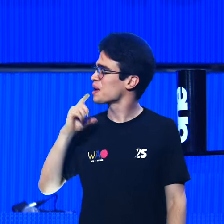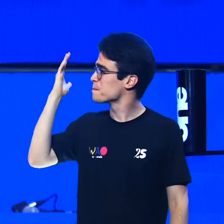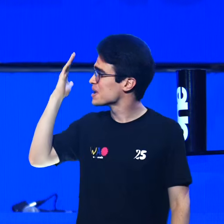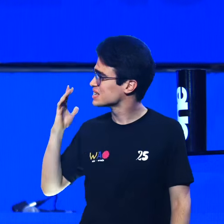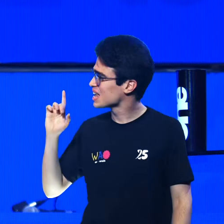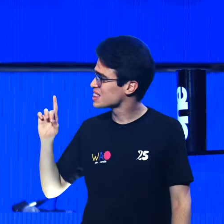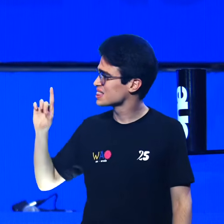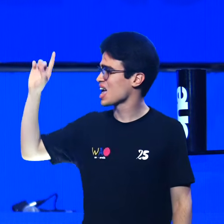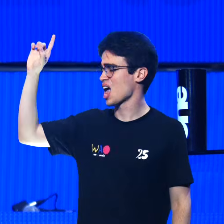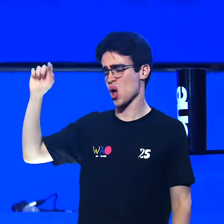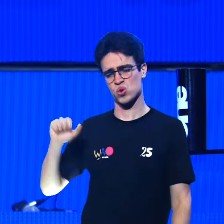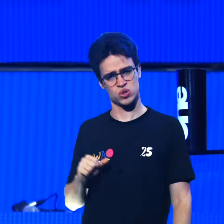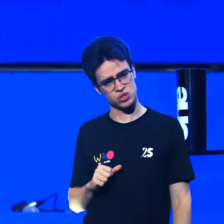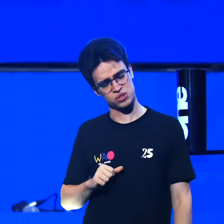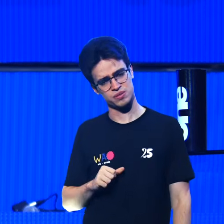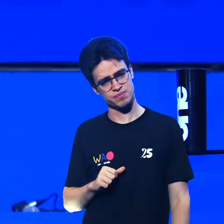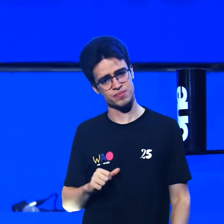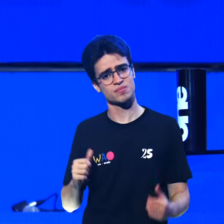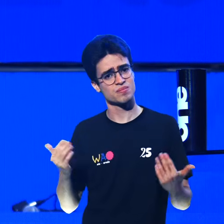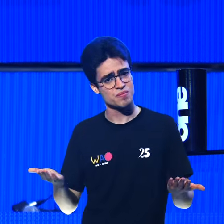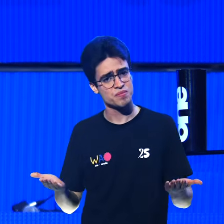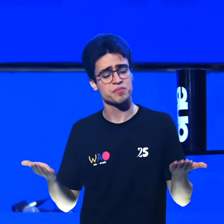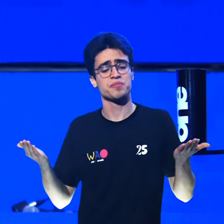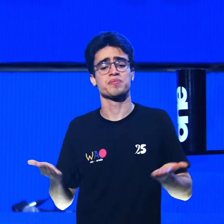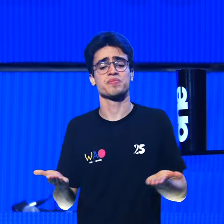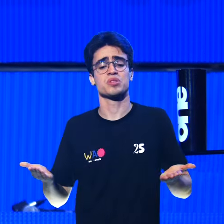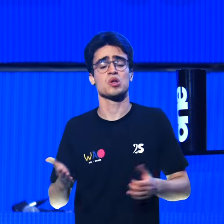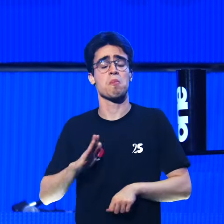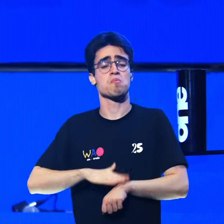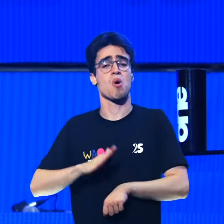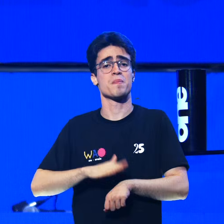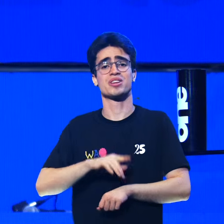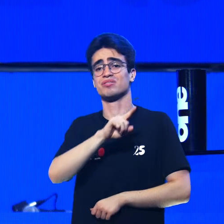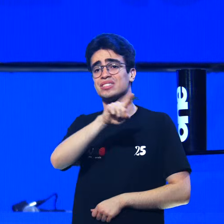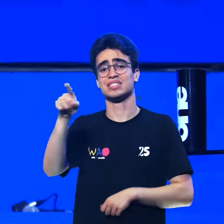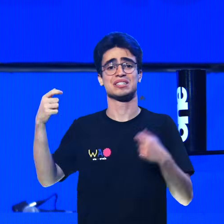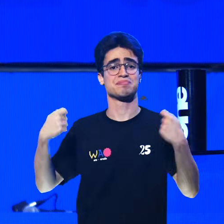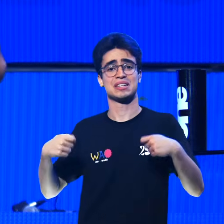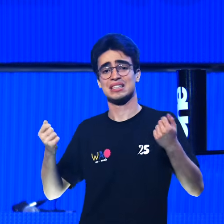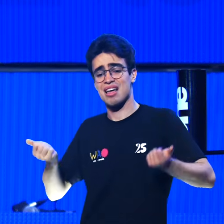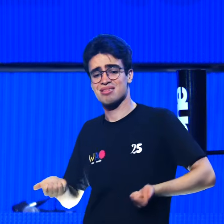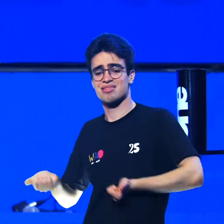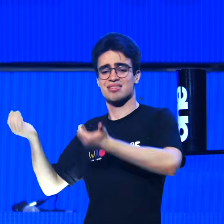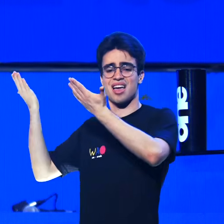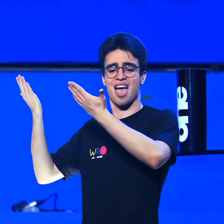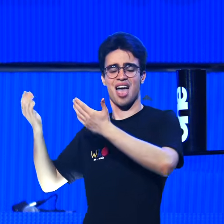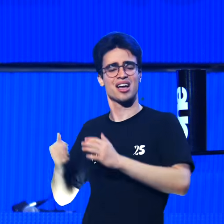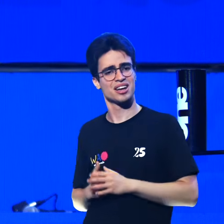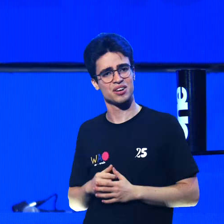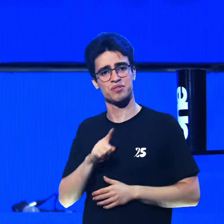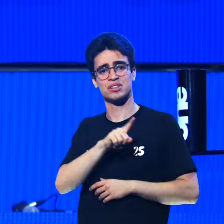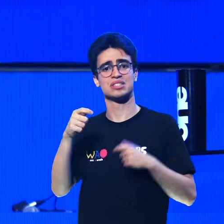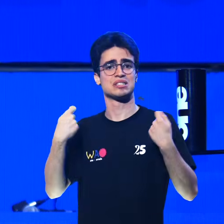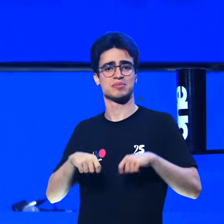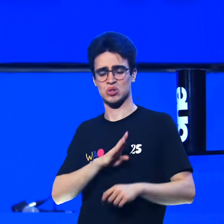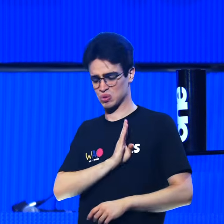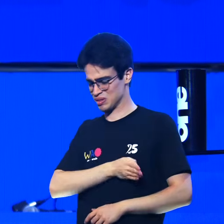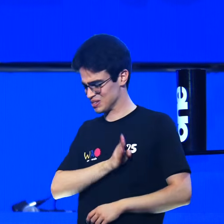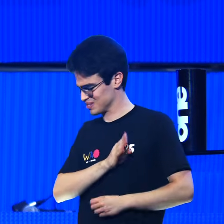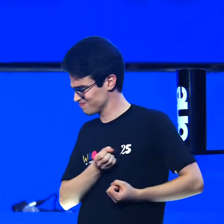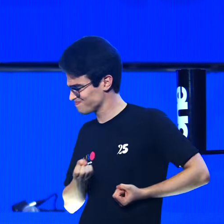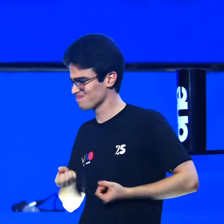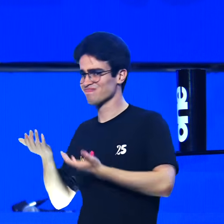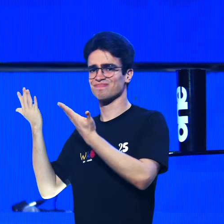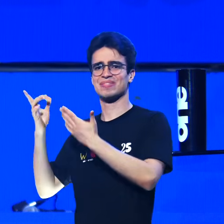dEle. É por isso, meus irmãos, é tempo de entrega, é tempo de derramar o coração e